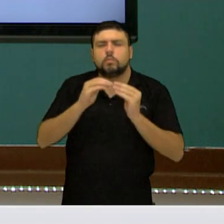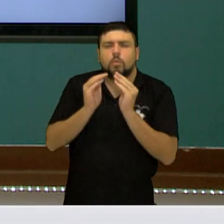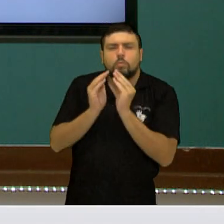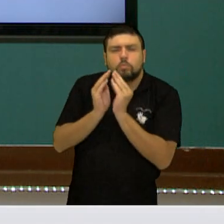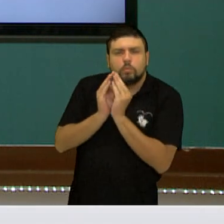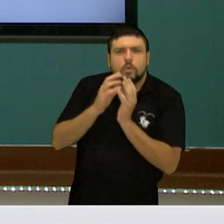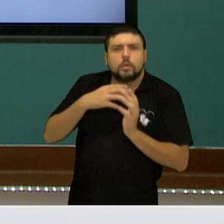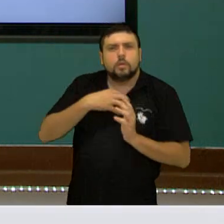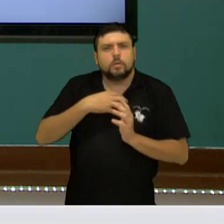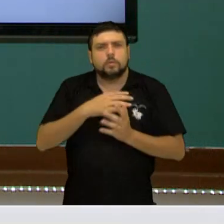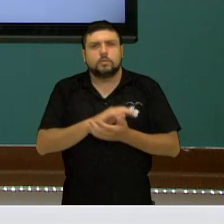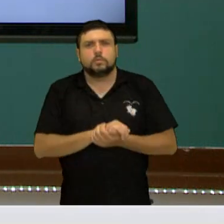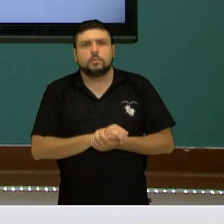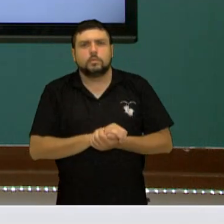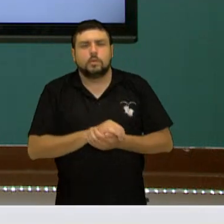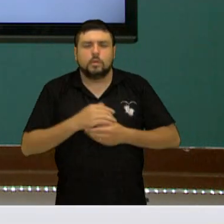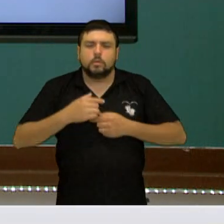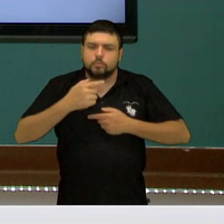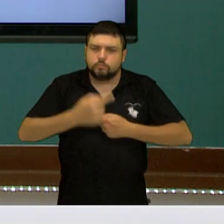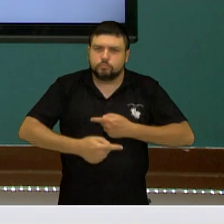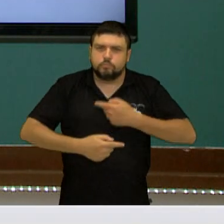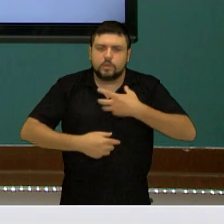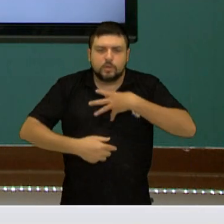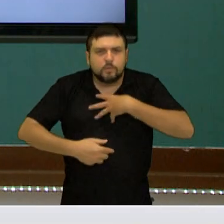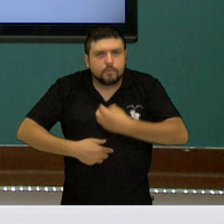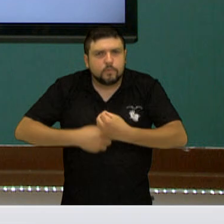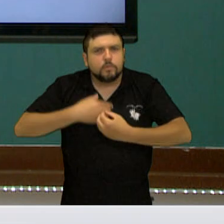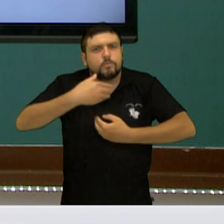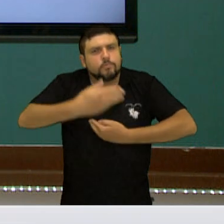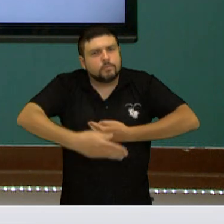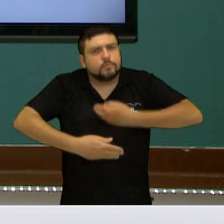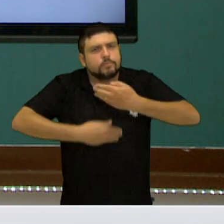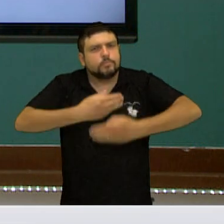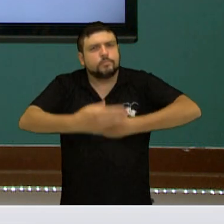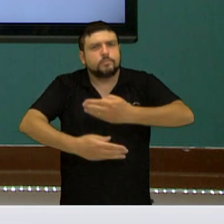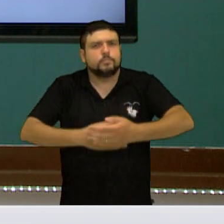cumprimento. Olha que legal, passando de geração para geração.